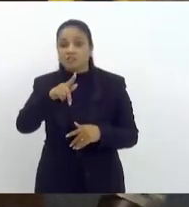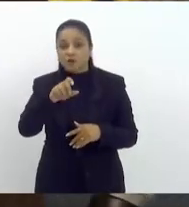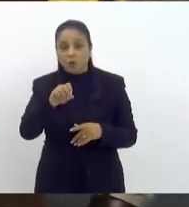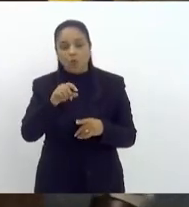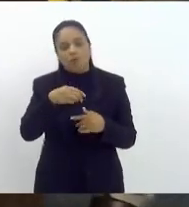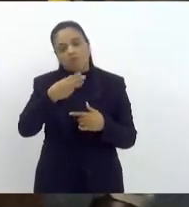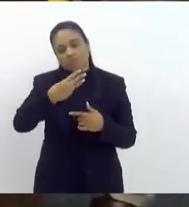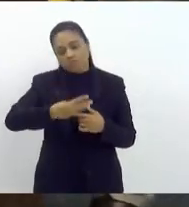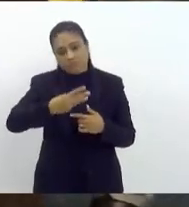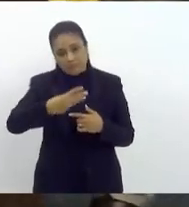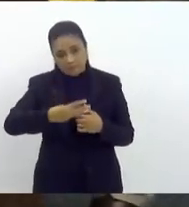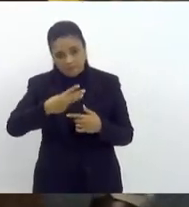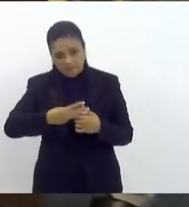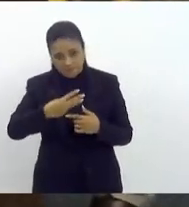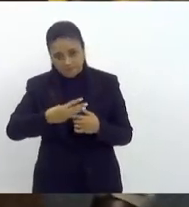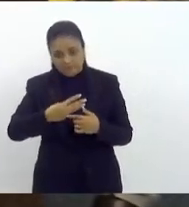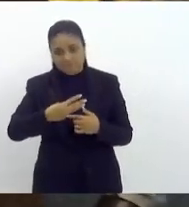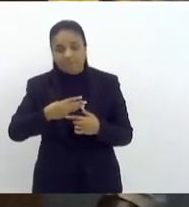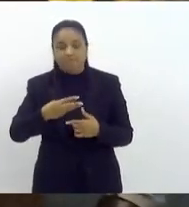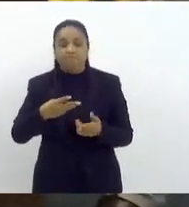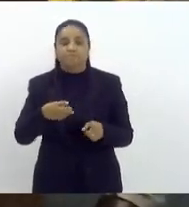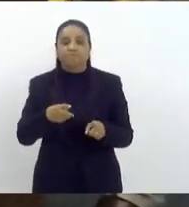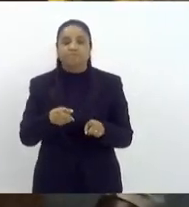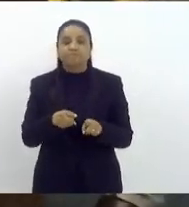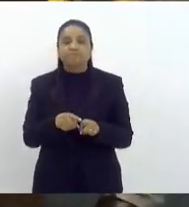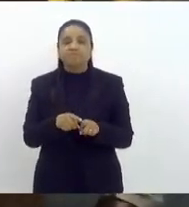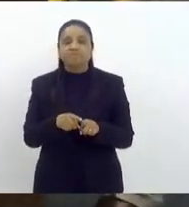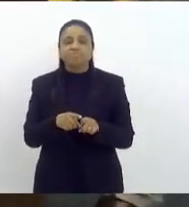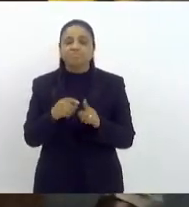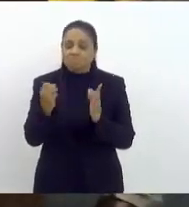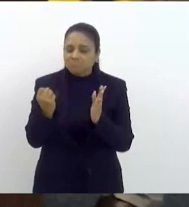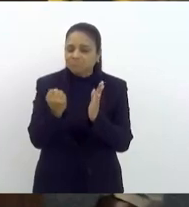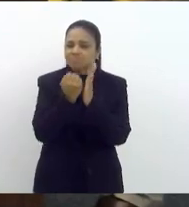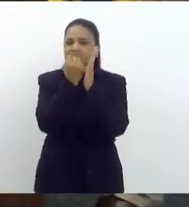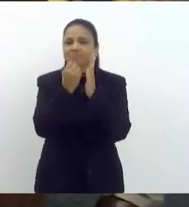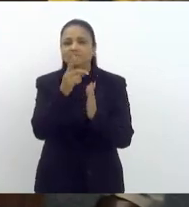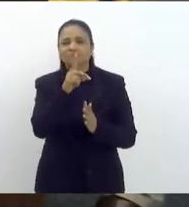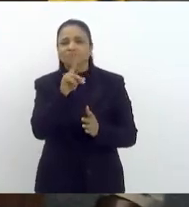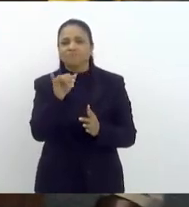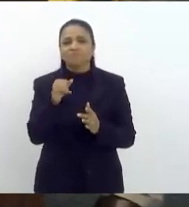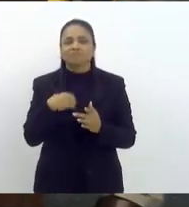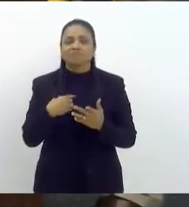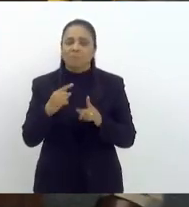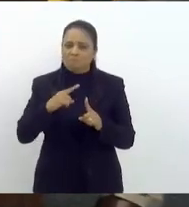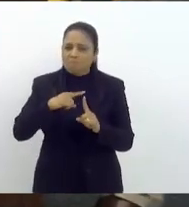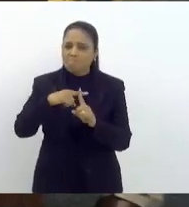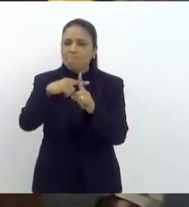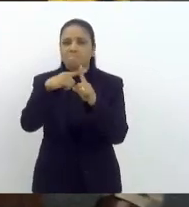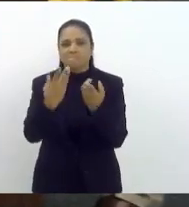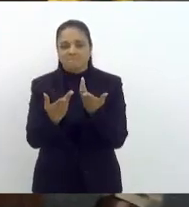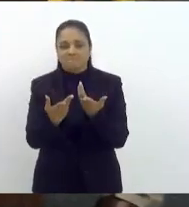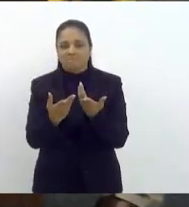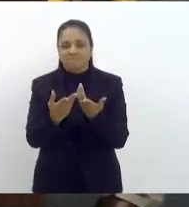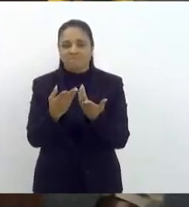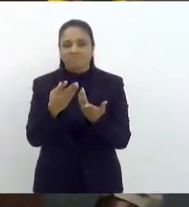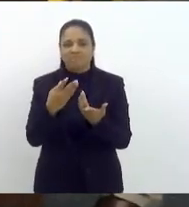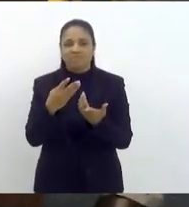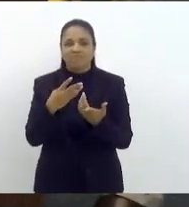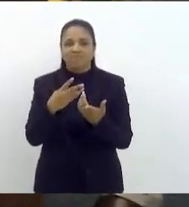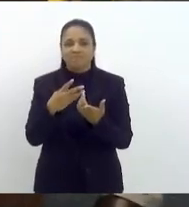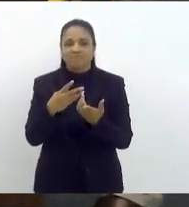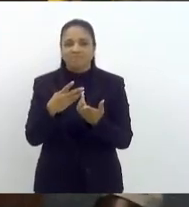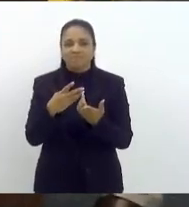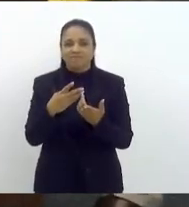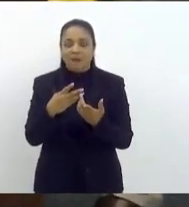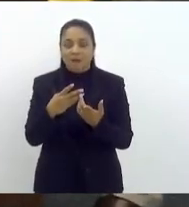sincretismo então a data é muito positivo e acho que aos acendermos